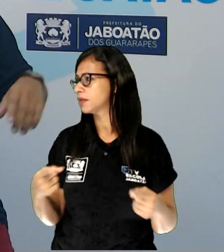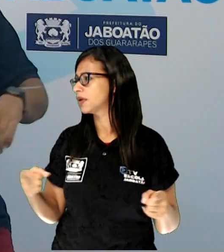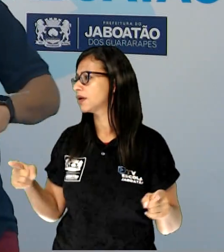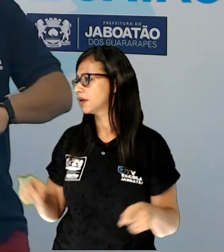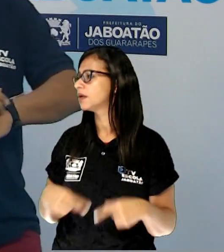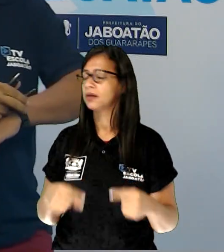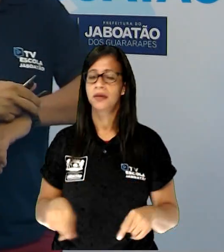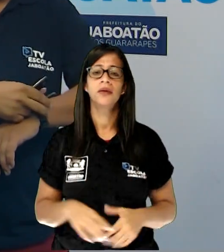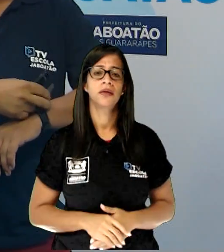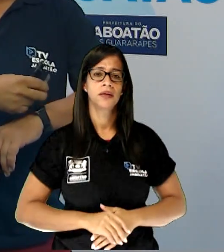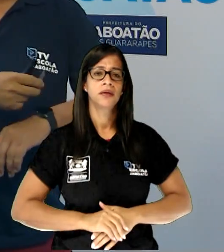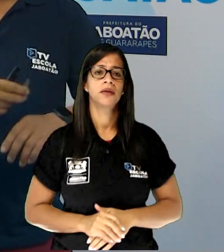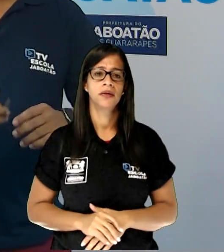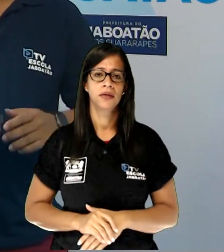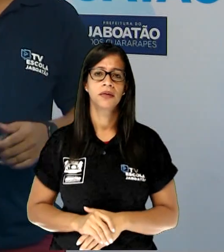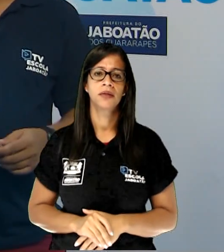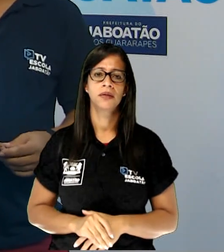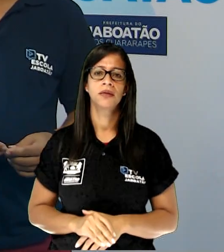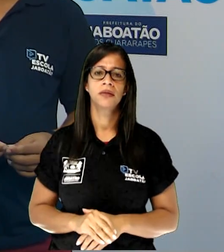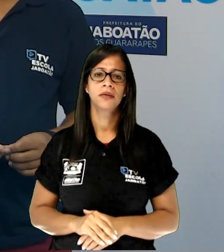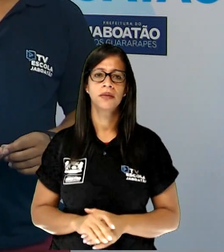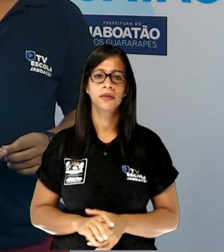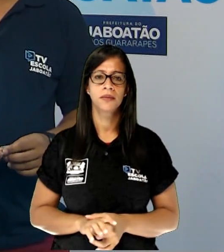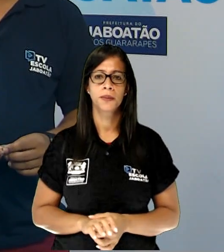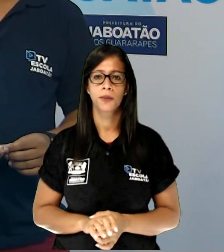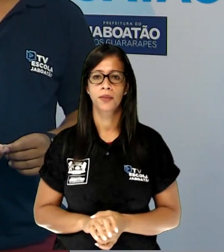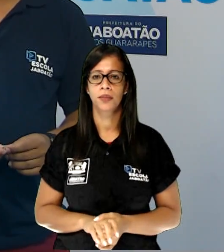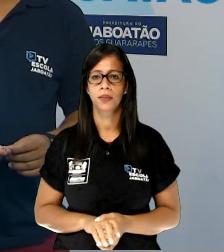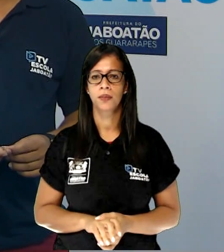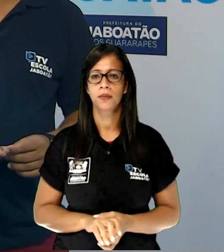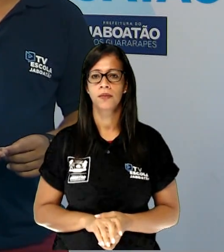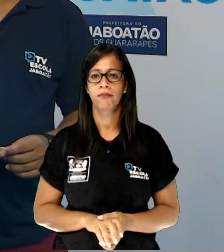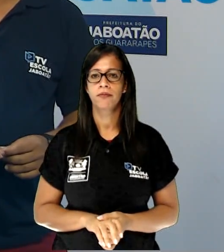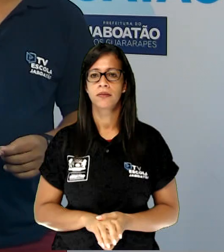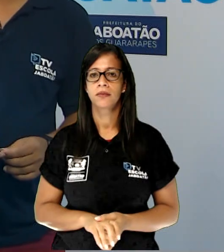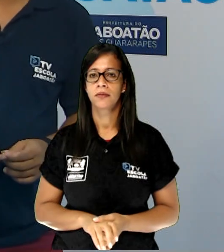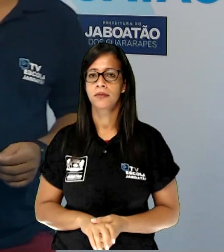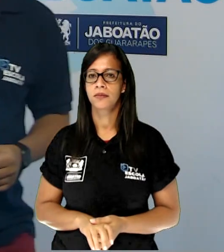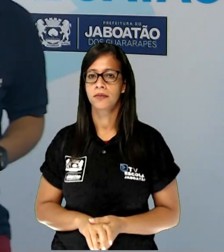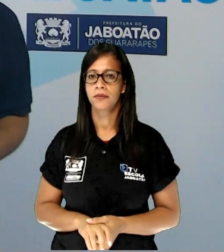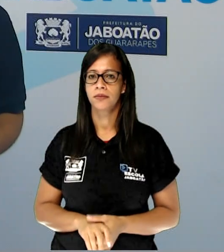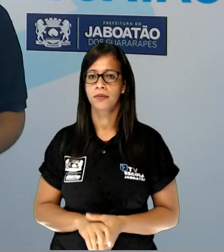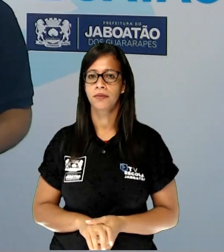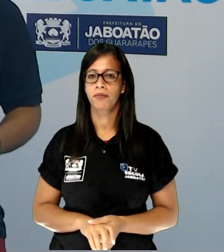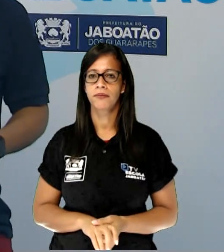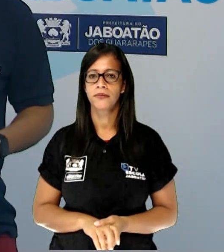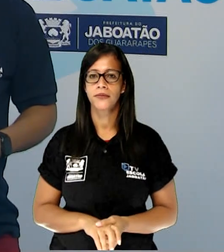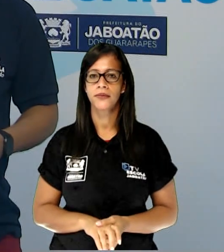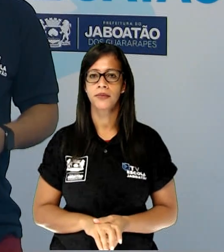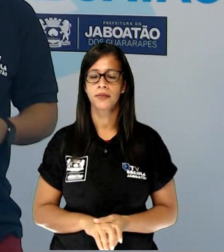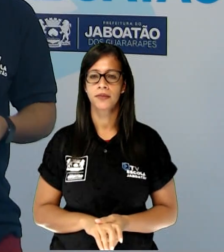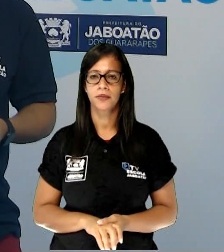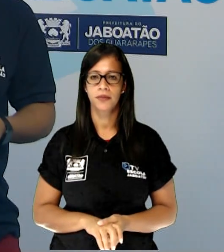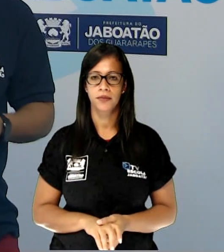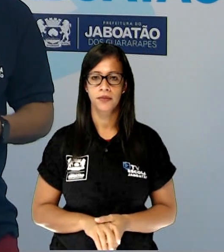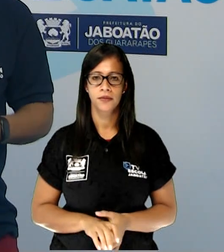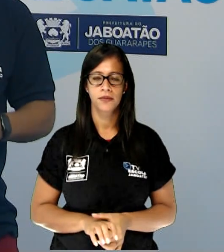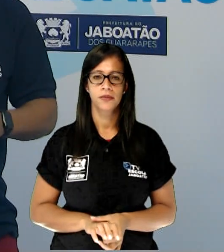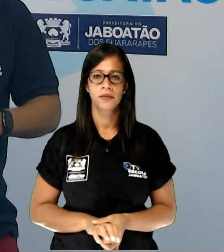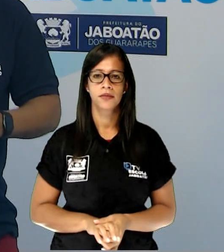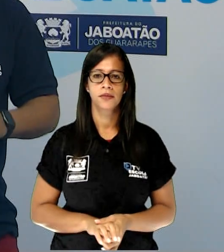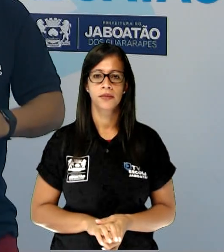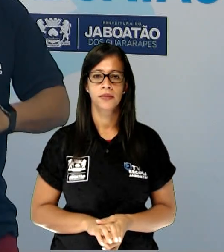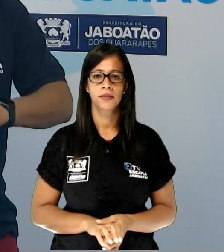ser. Tu pode ir mais pro lado da TV, tá? Um passinho pro Eu? lado da TV, é. Pra cá? Isso.